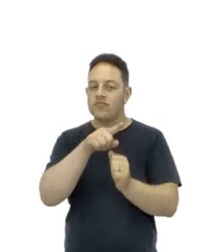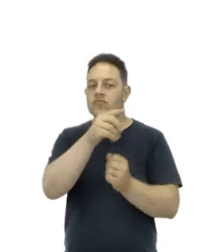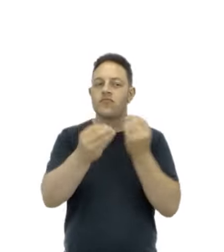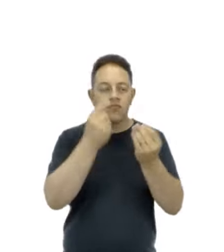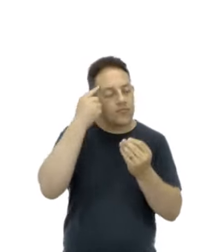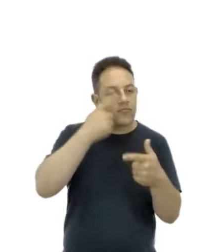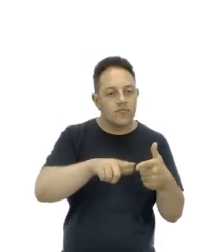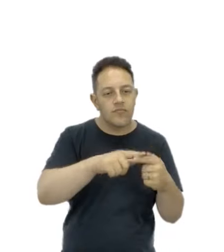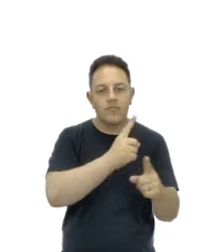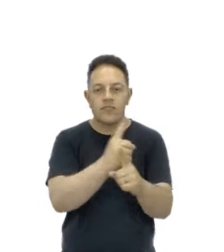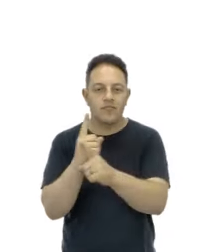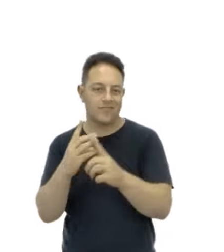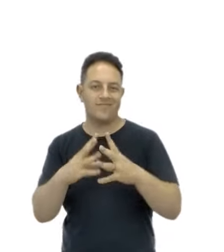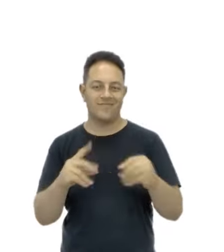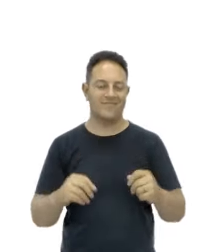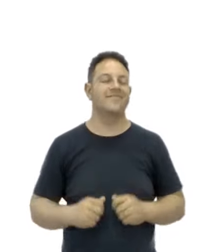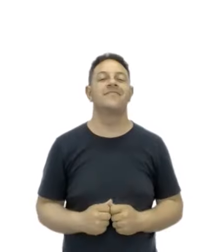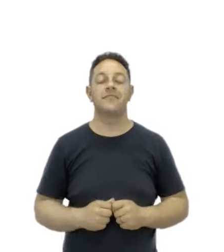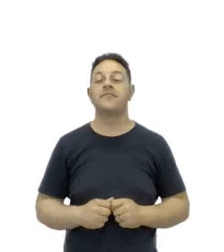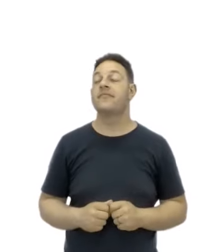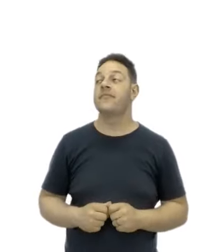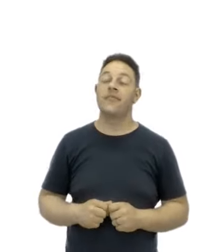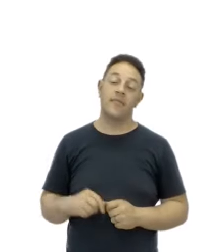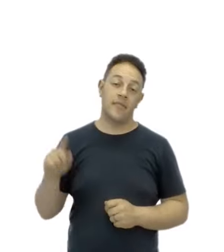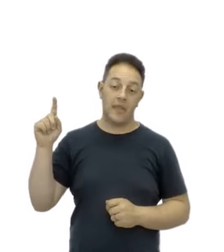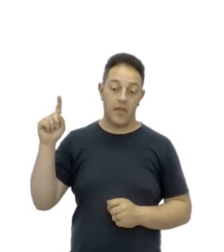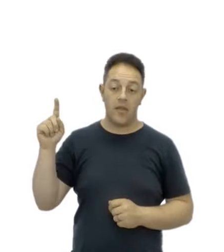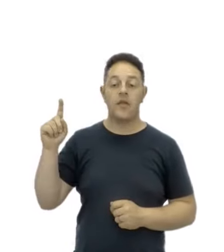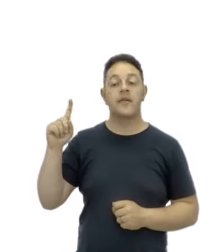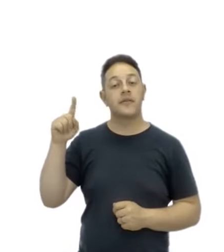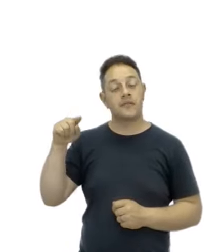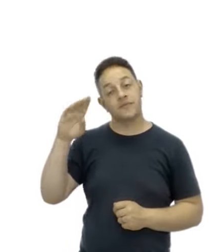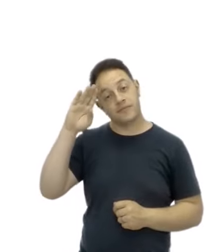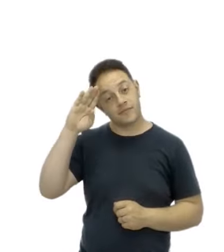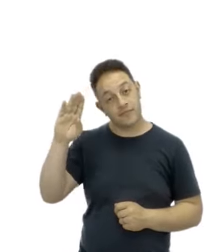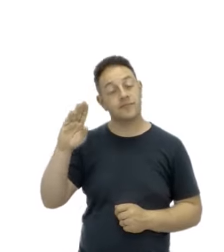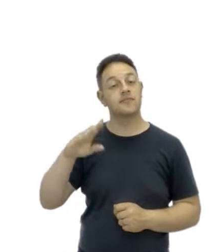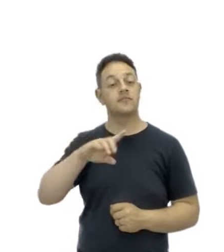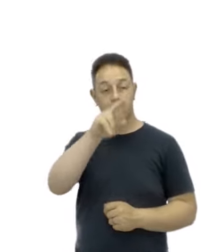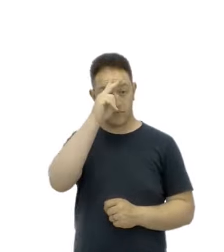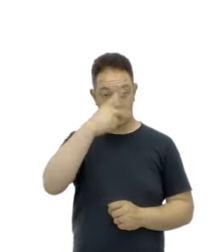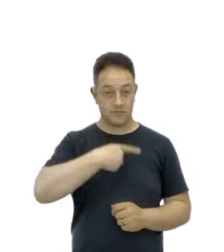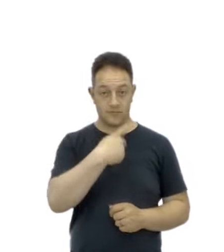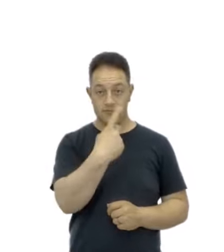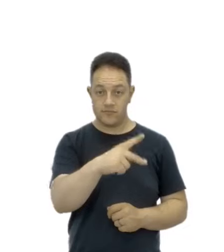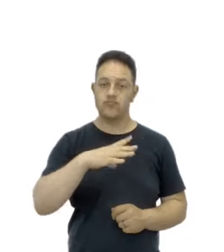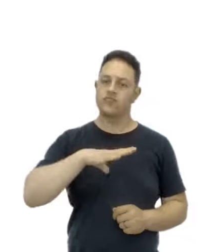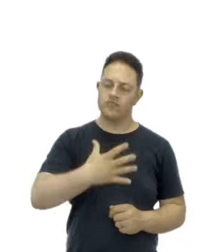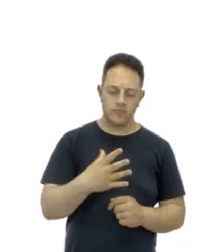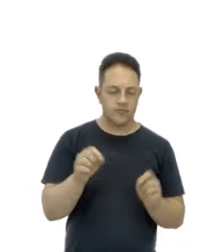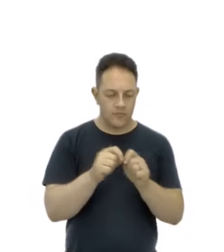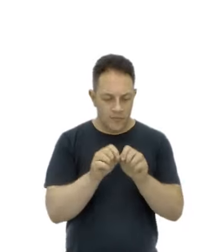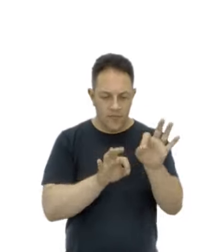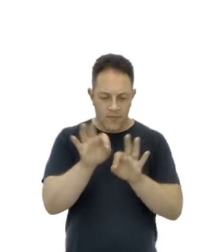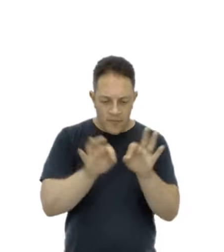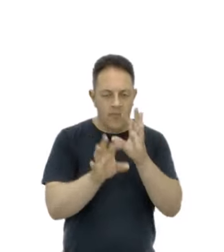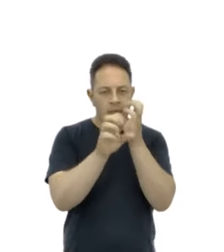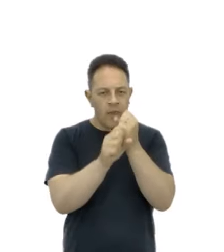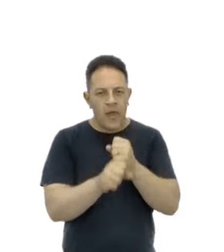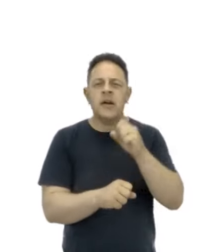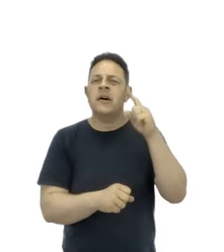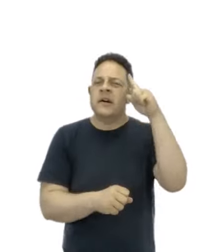problemas. Esses fatos eles são pontos de ancoragem para a construção de cálculos mais